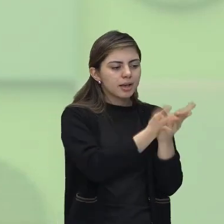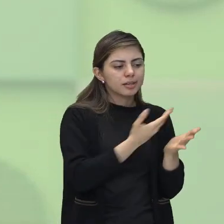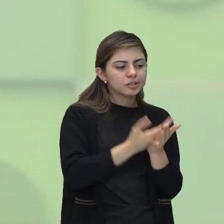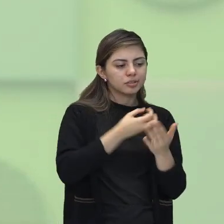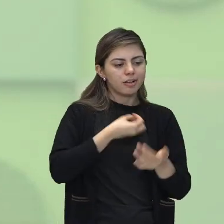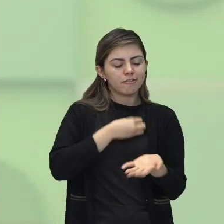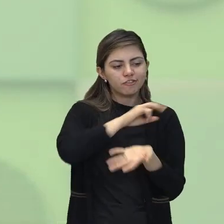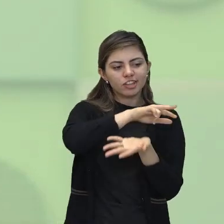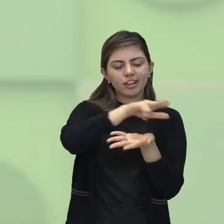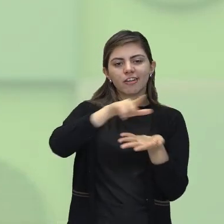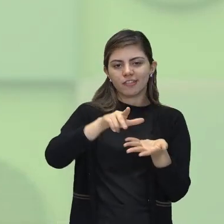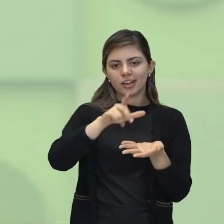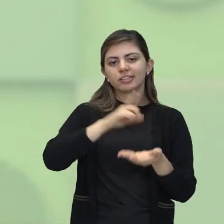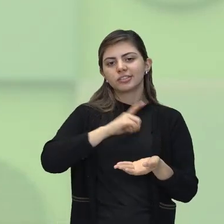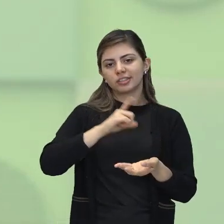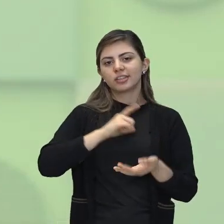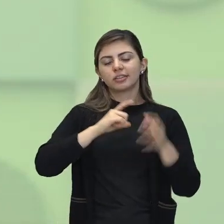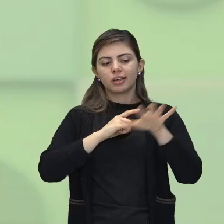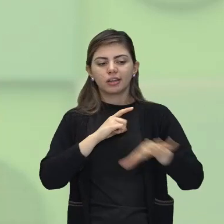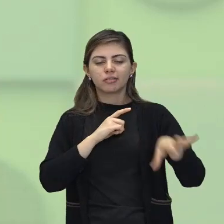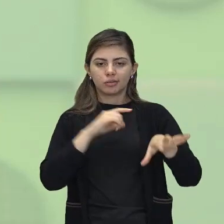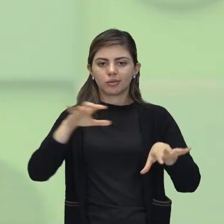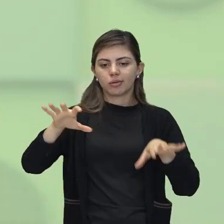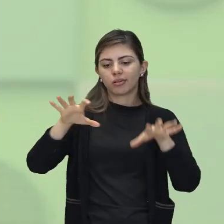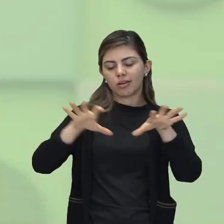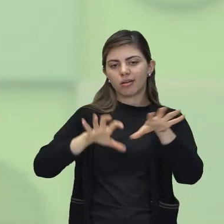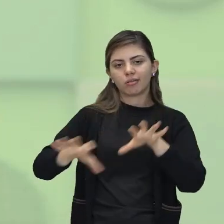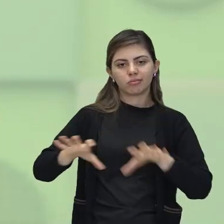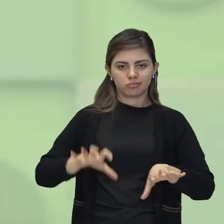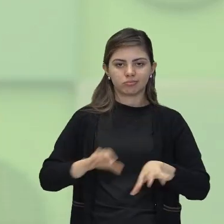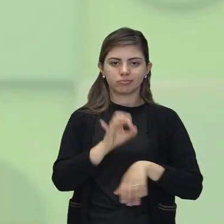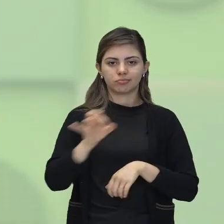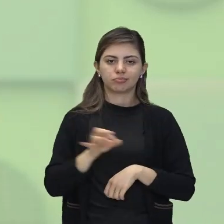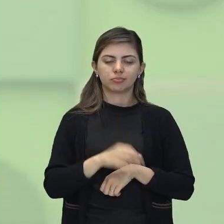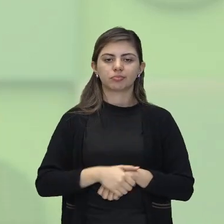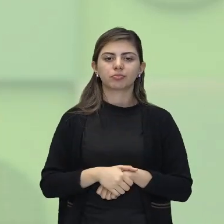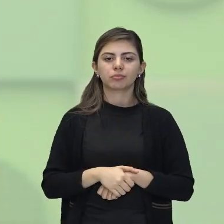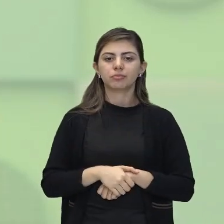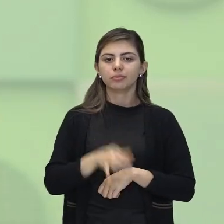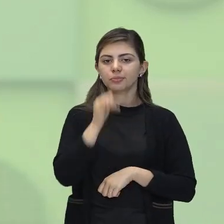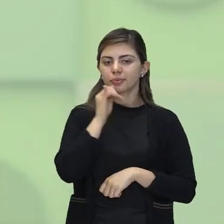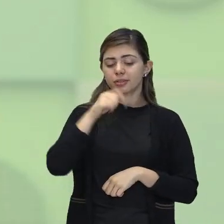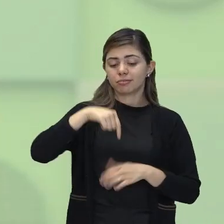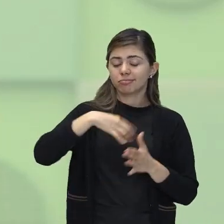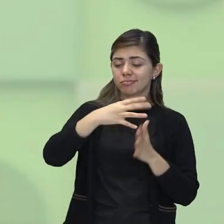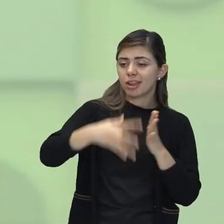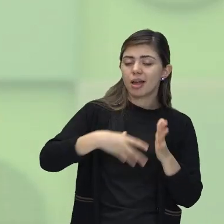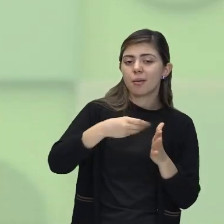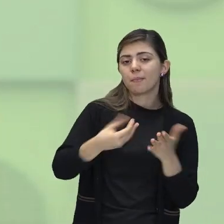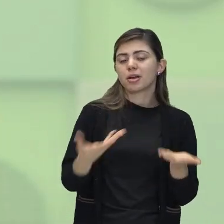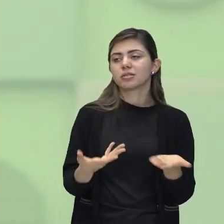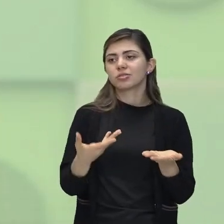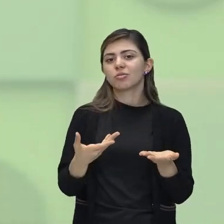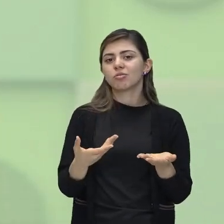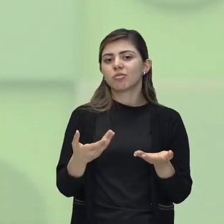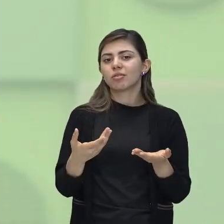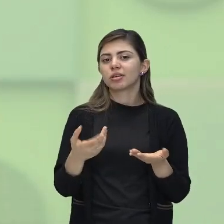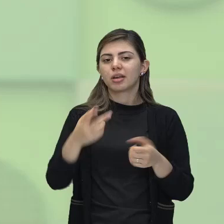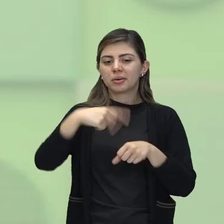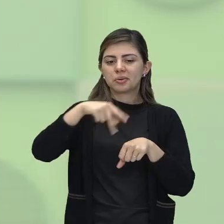diversidade biológica que há em um ambiente, em um bioma, por exemplo, na Amazônia, no Cerrado,